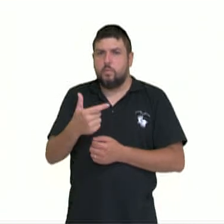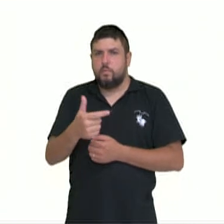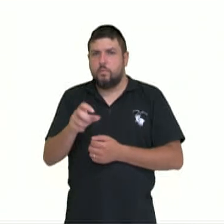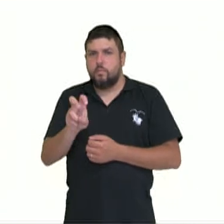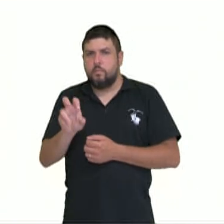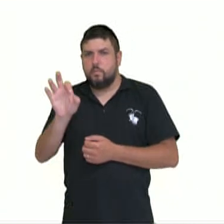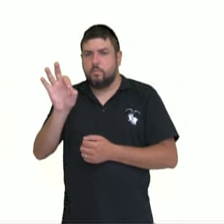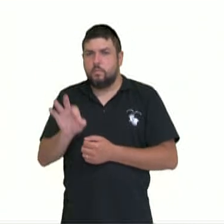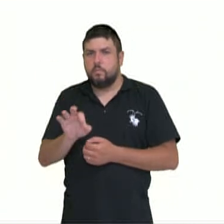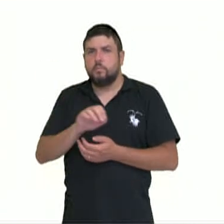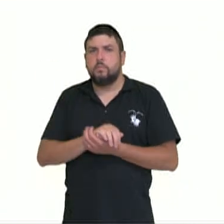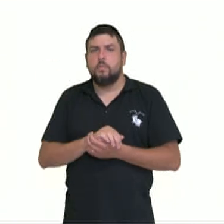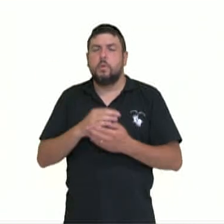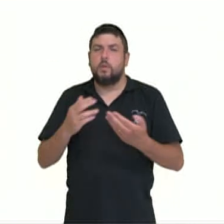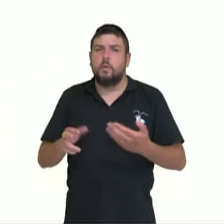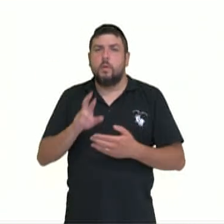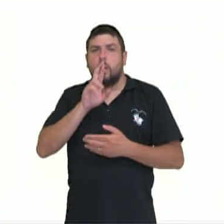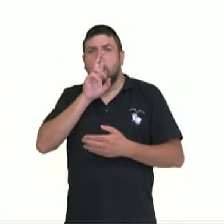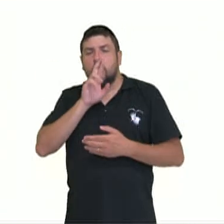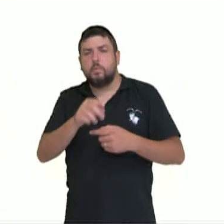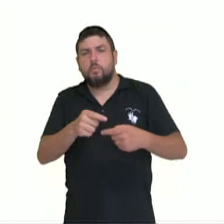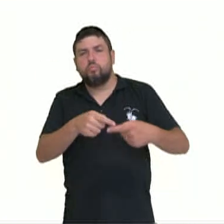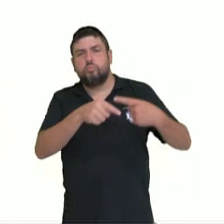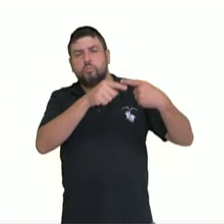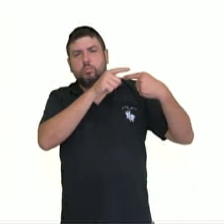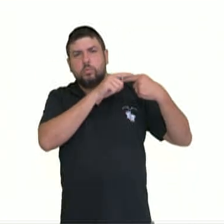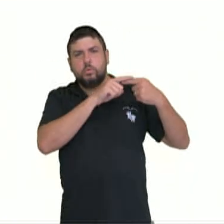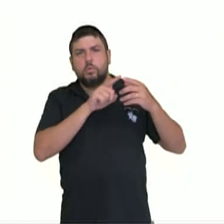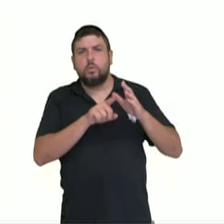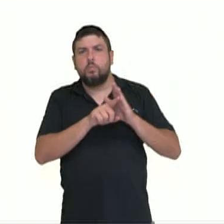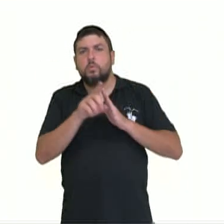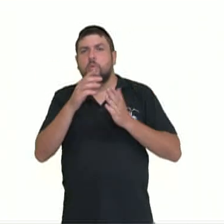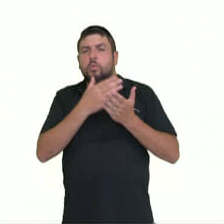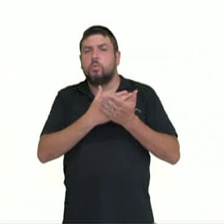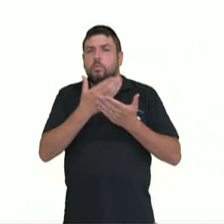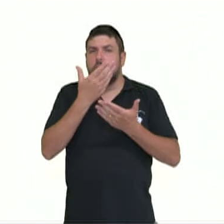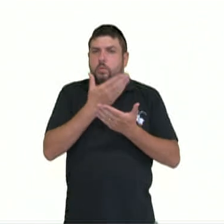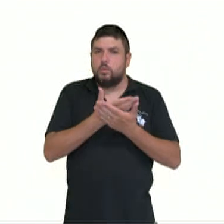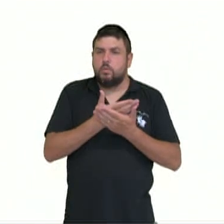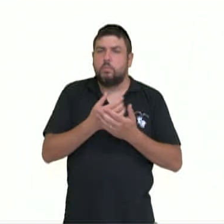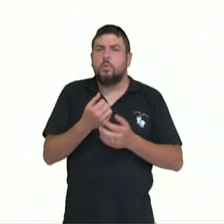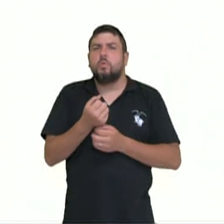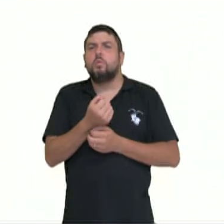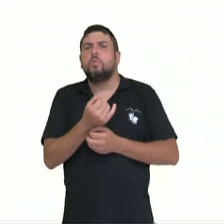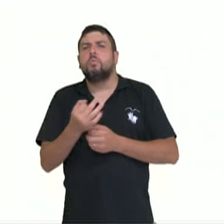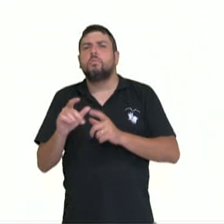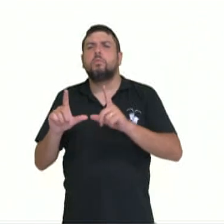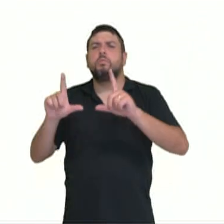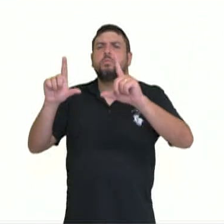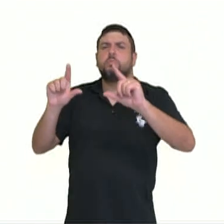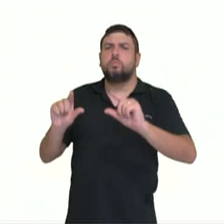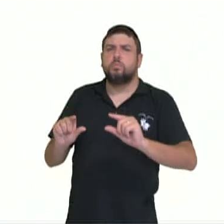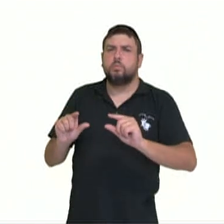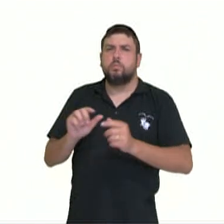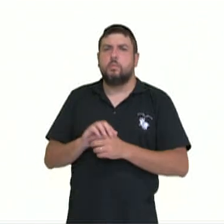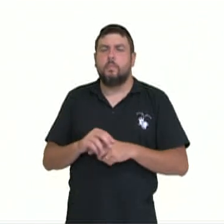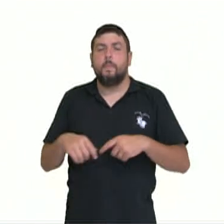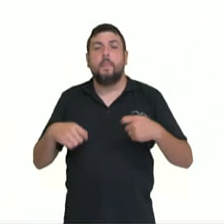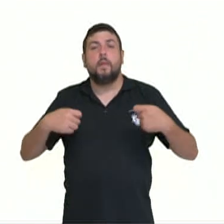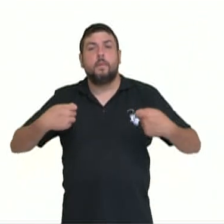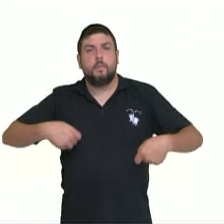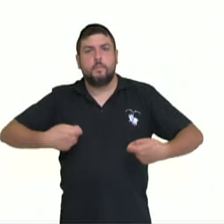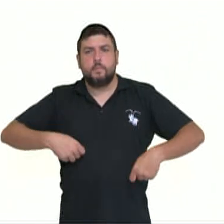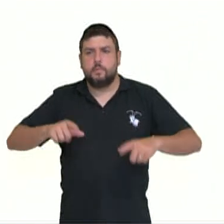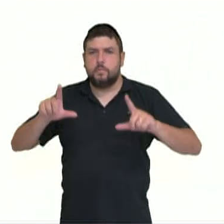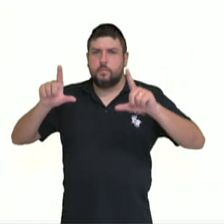11,25%. Então, respondendo a nossa pergunta lá do comecinho da aula, quanto que ela precisa reduzir das suas despesas? Ela precisa